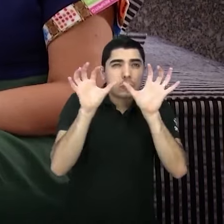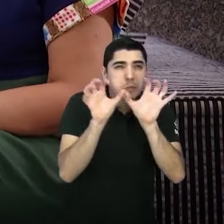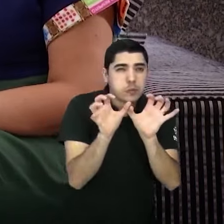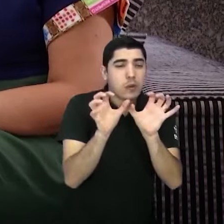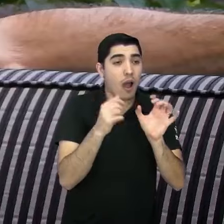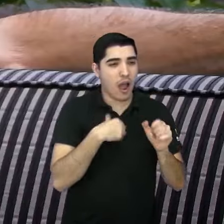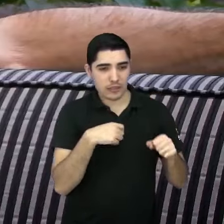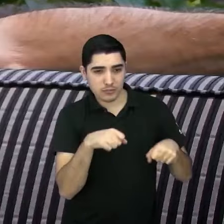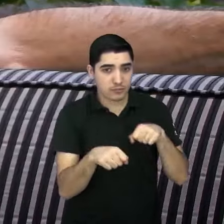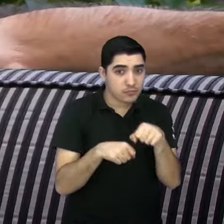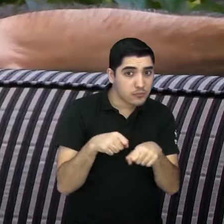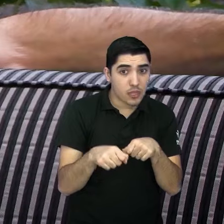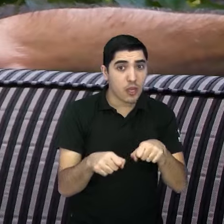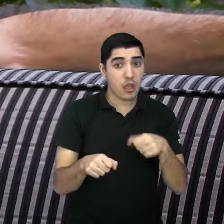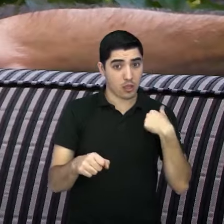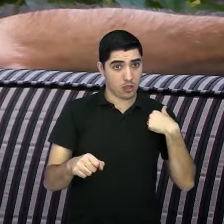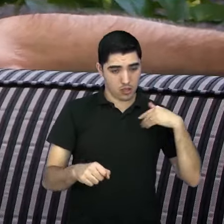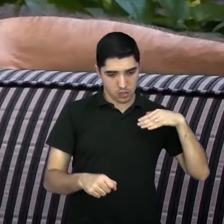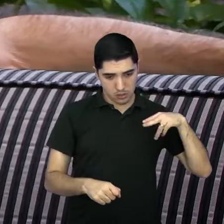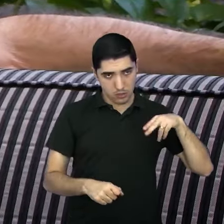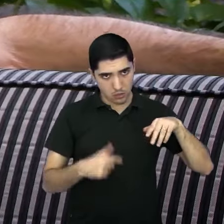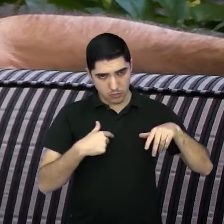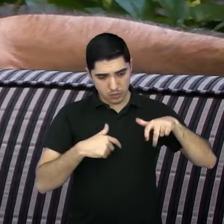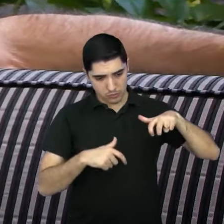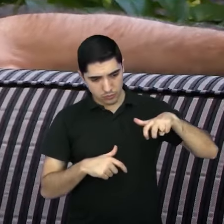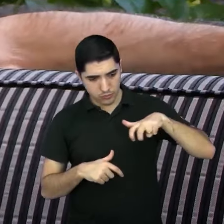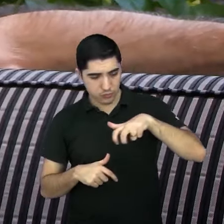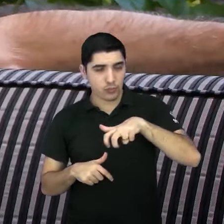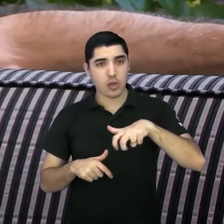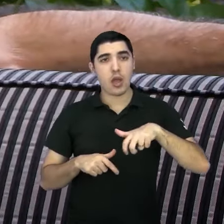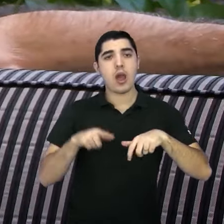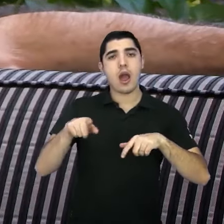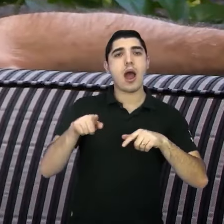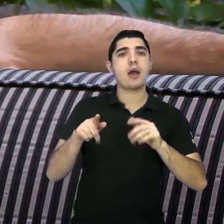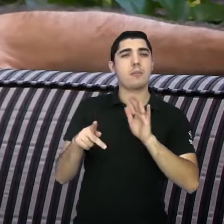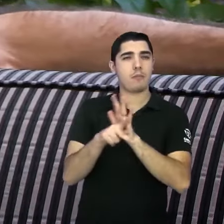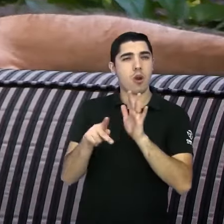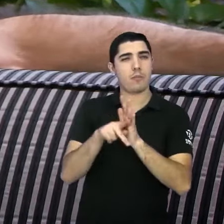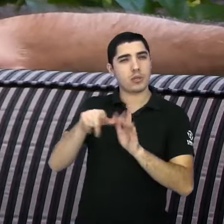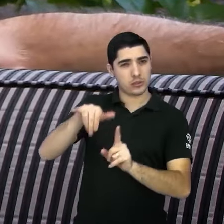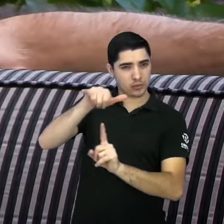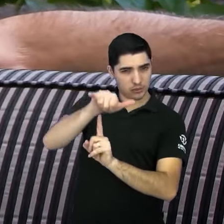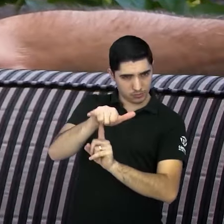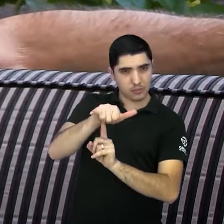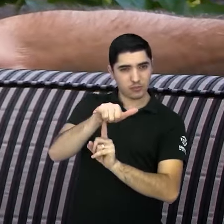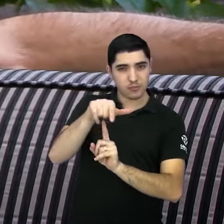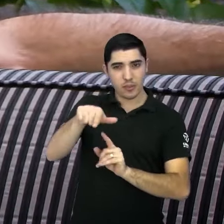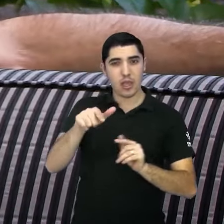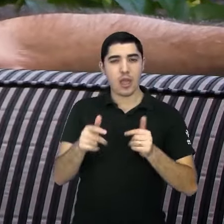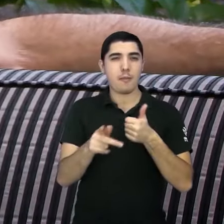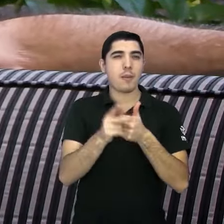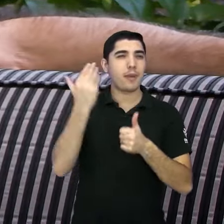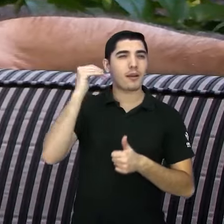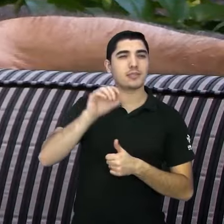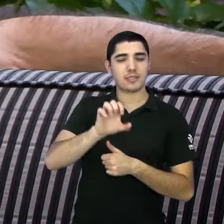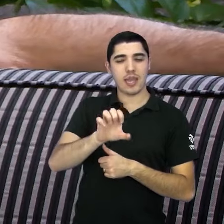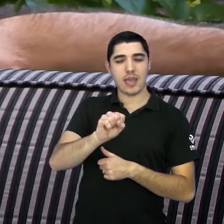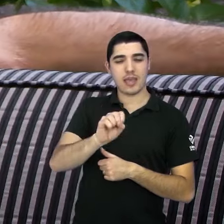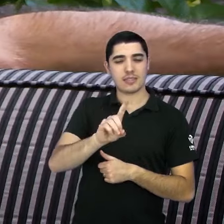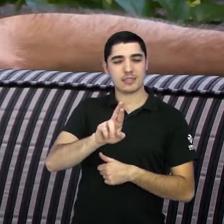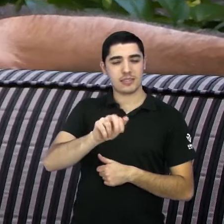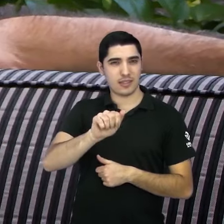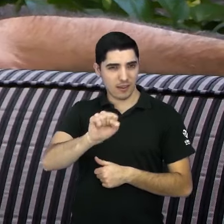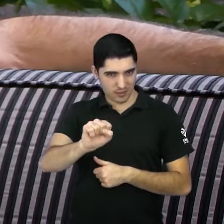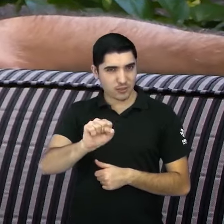meio escuro. Aí, eu passava aqui no Parque Santos Dumont, que era o Sanatório Esra. E onde tem